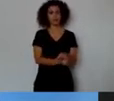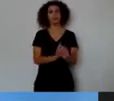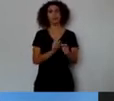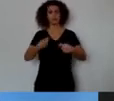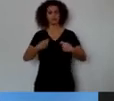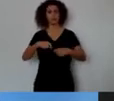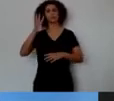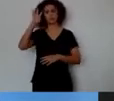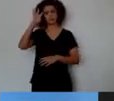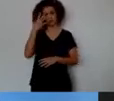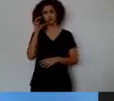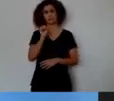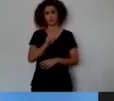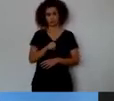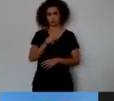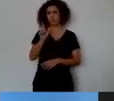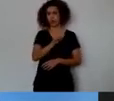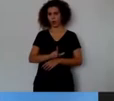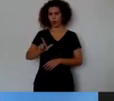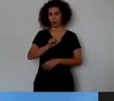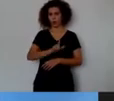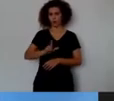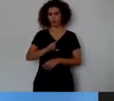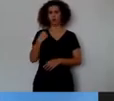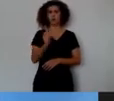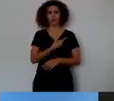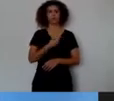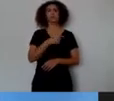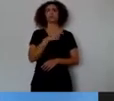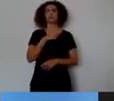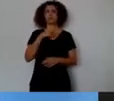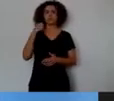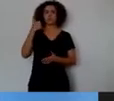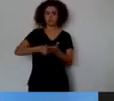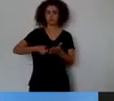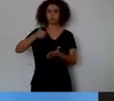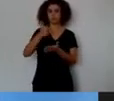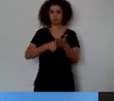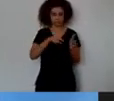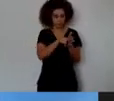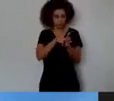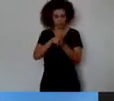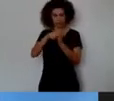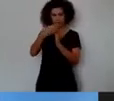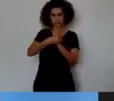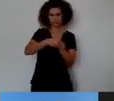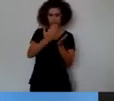falar e intervir, né? A gente fala sobre, a gente vai atrás, né, de leituras e tudo mais, porque nos